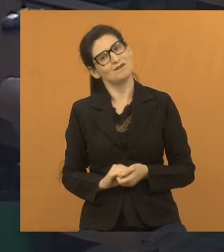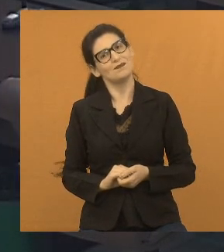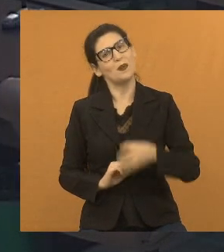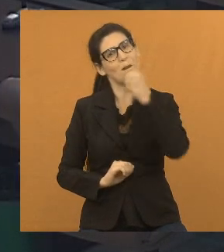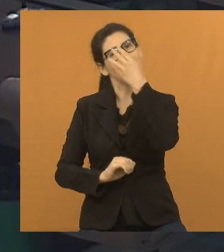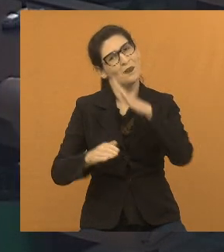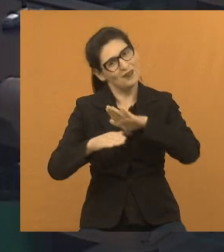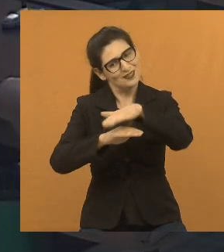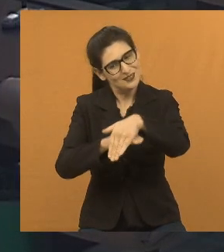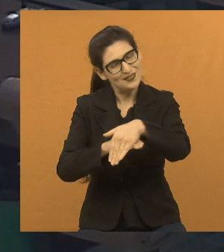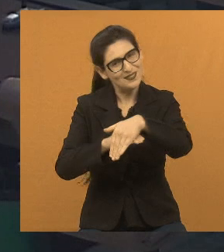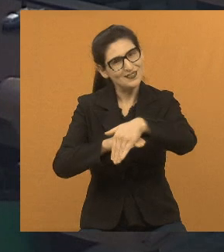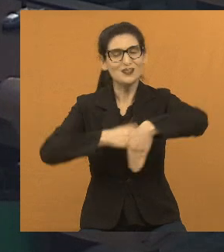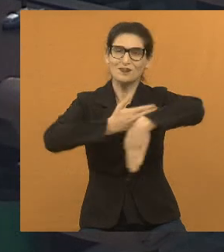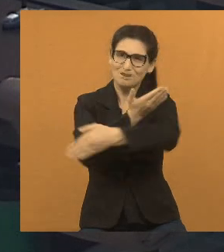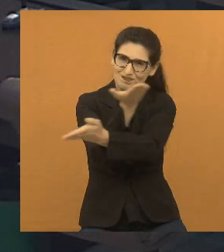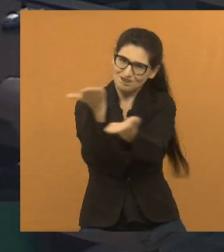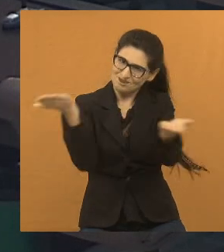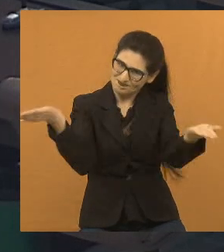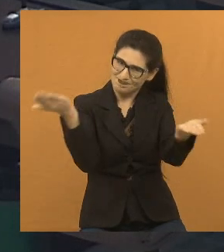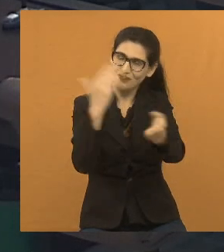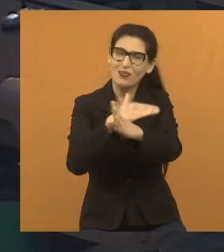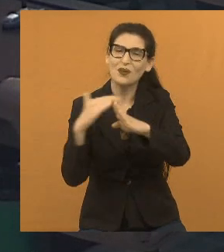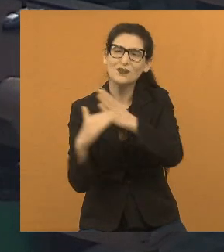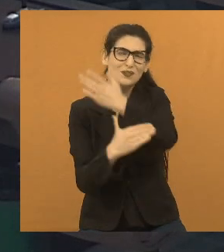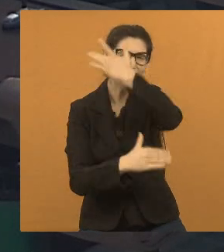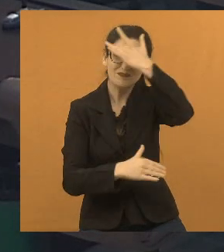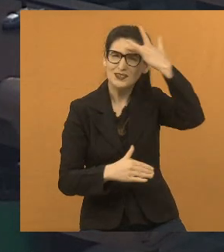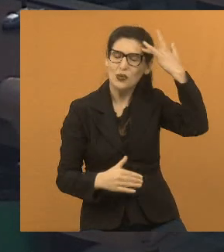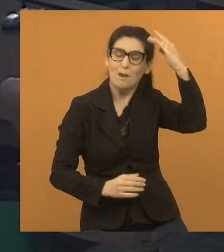Boa noite a todas,